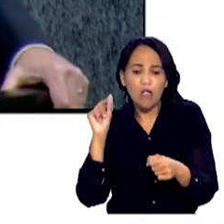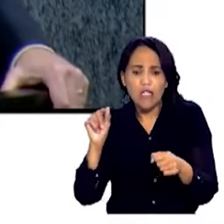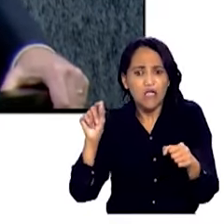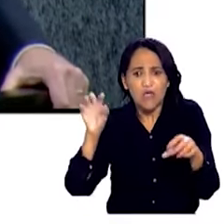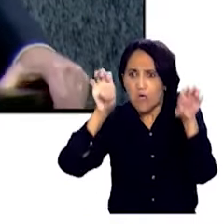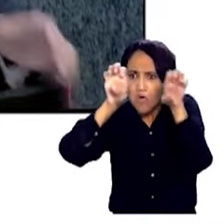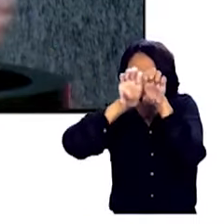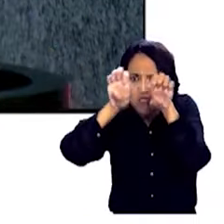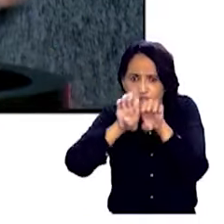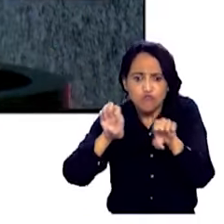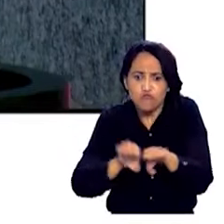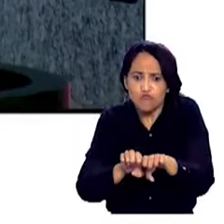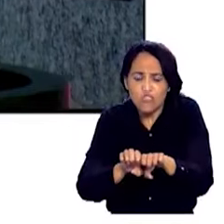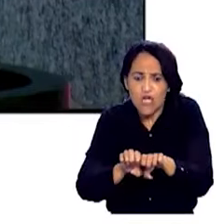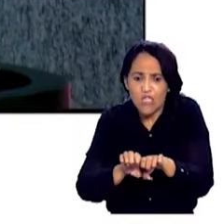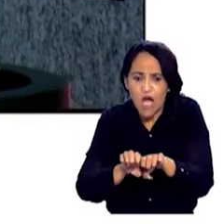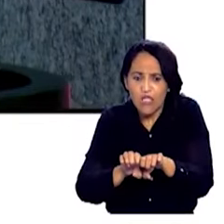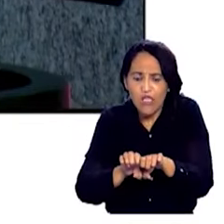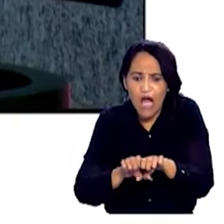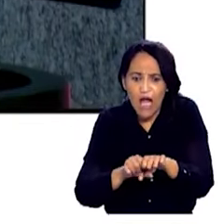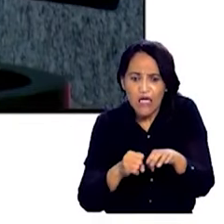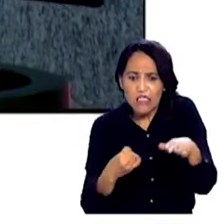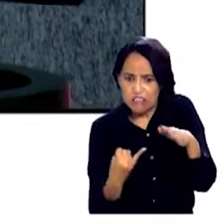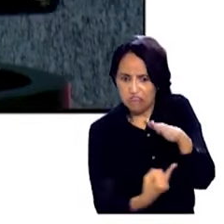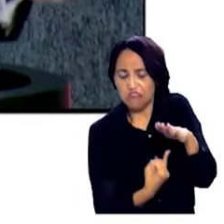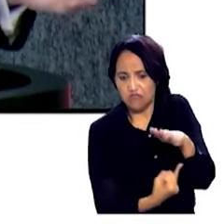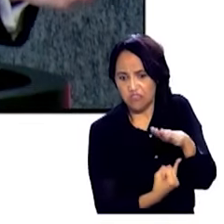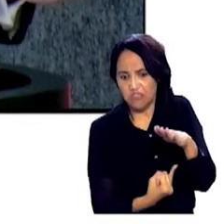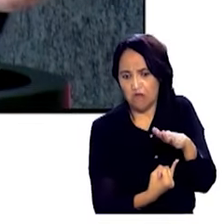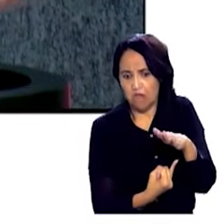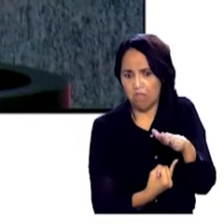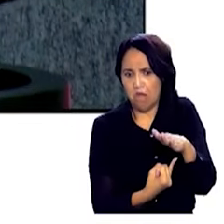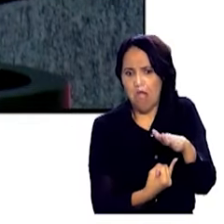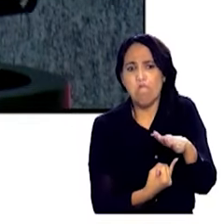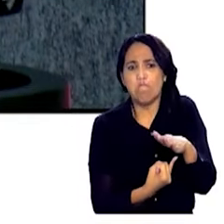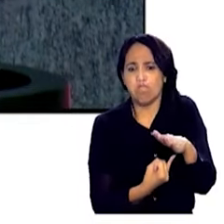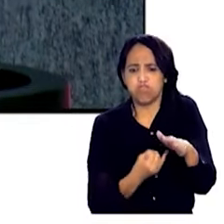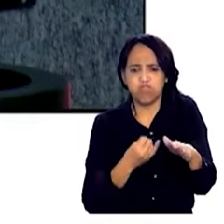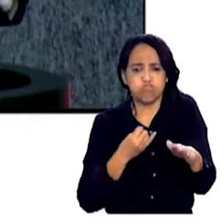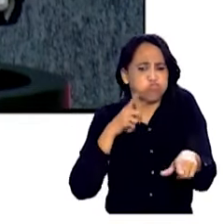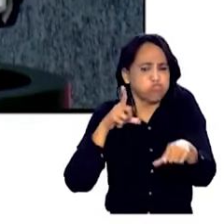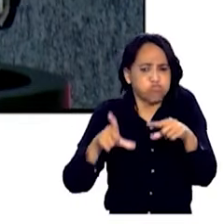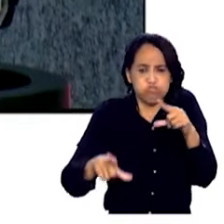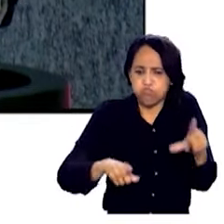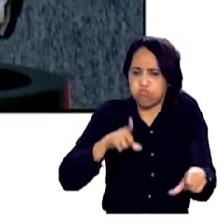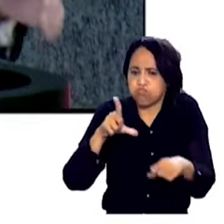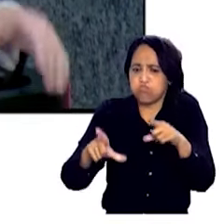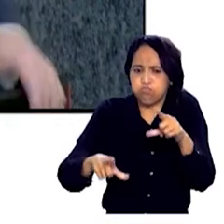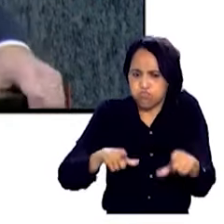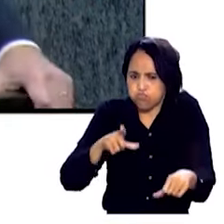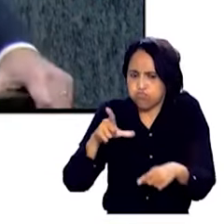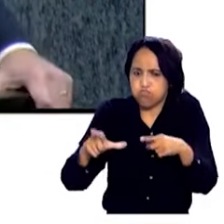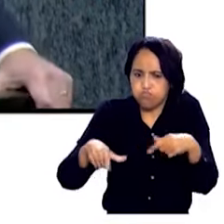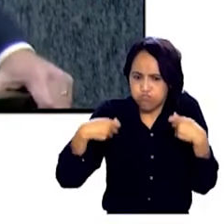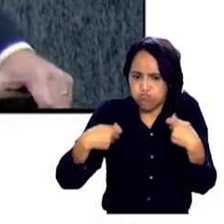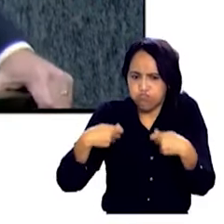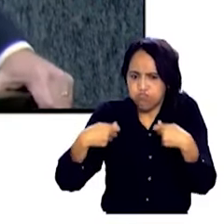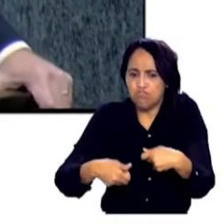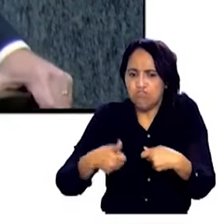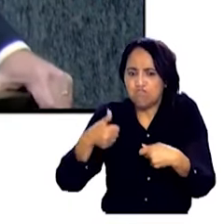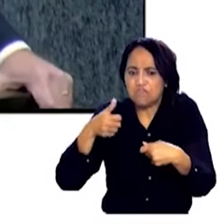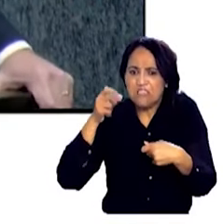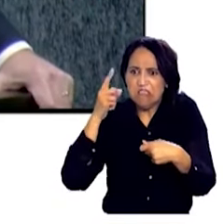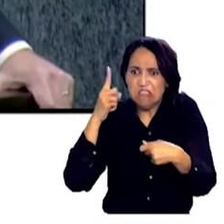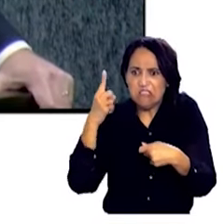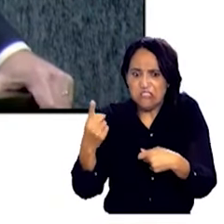adcional ela tá sendo carregada pelo volume de trabalho talvez pro volume de trabalho agora nós precisamos ter 150 ministros H